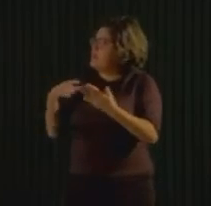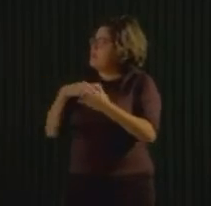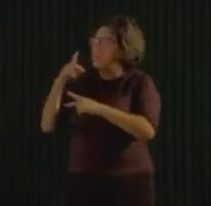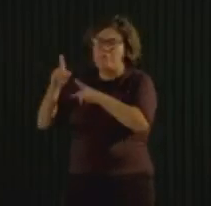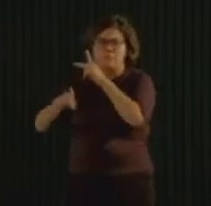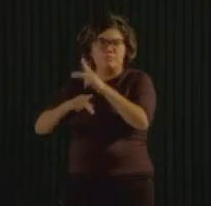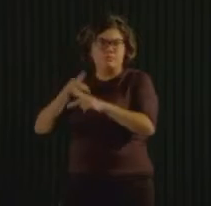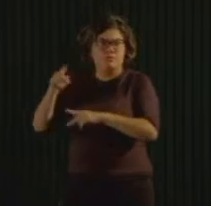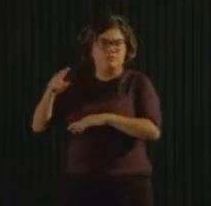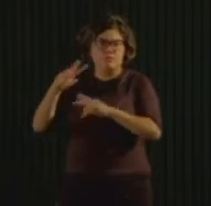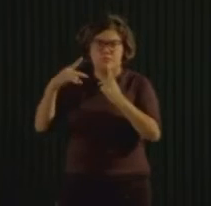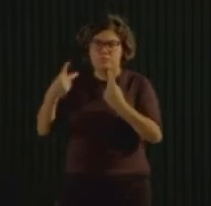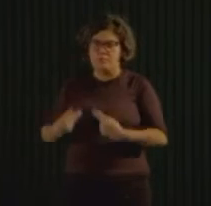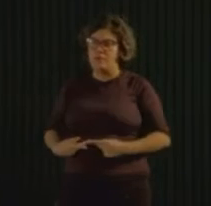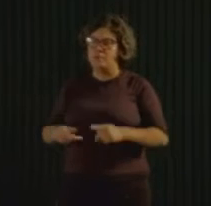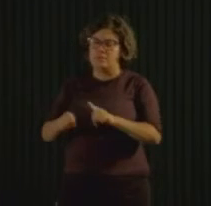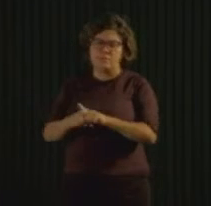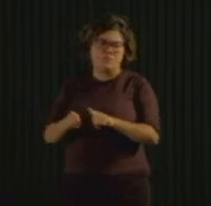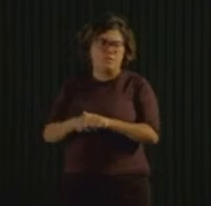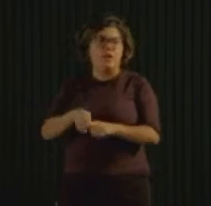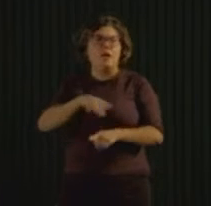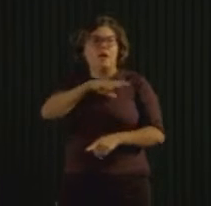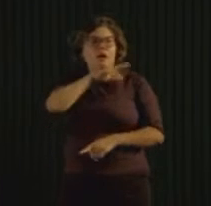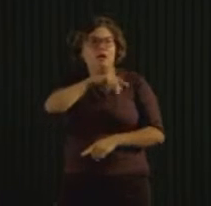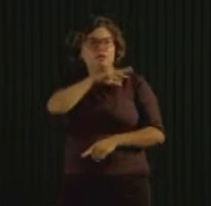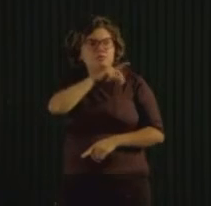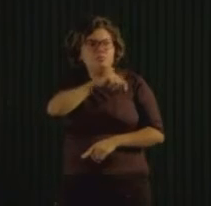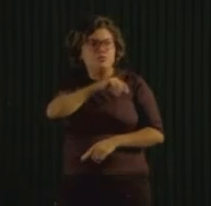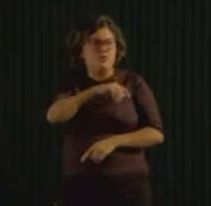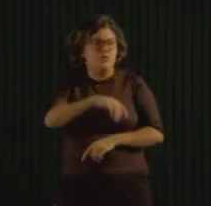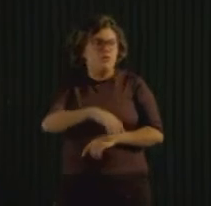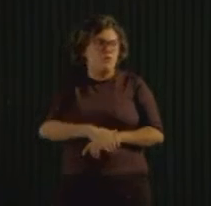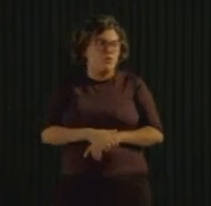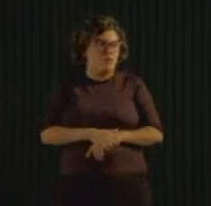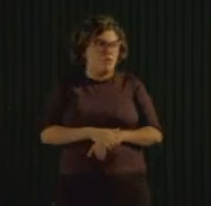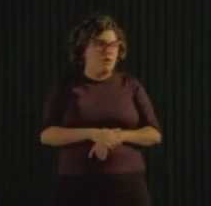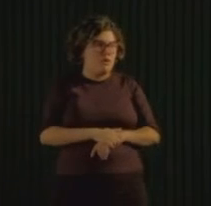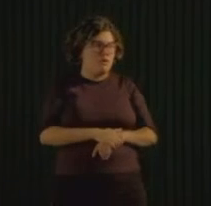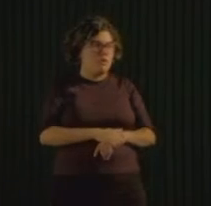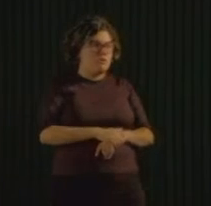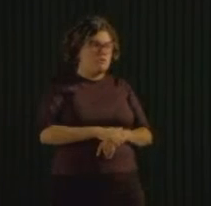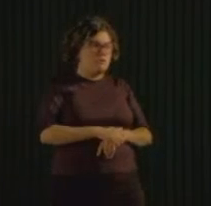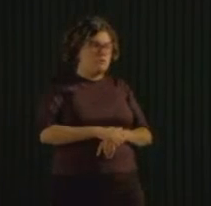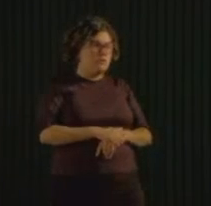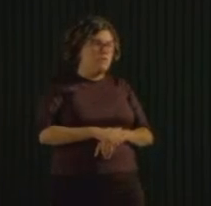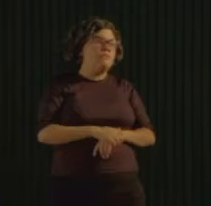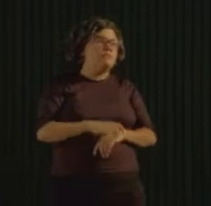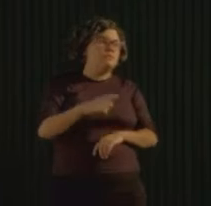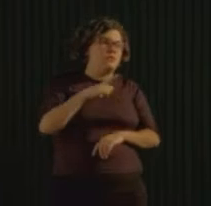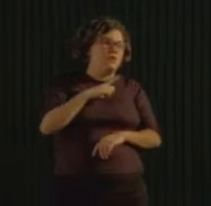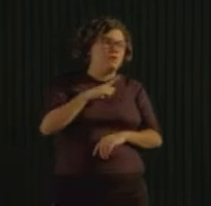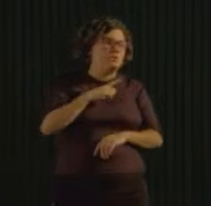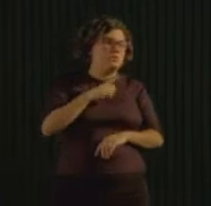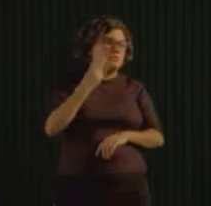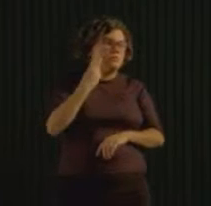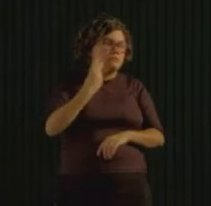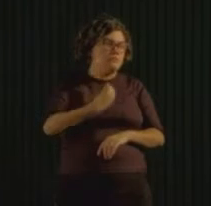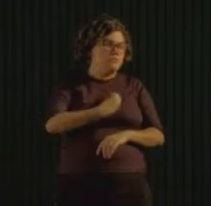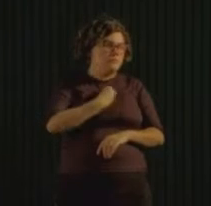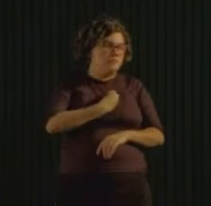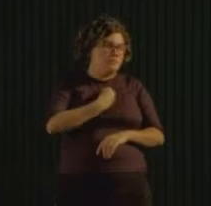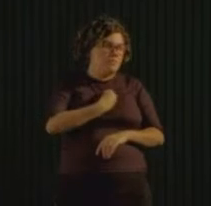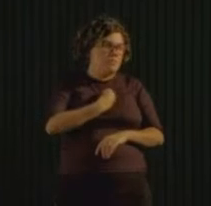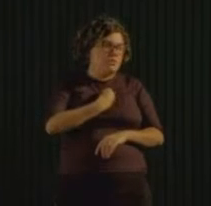biodiversidade como nas populações humanas, nas espécies com as quais a gente divide a nossa casa comum. E aqui a gente